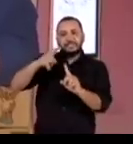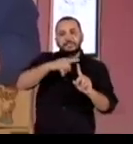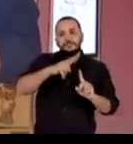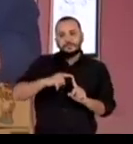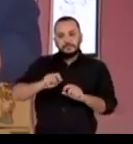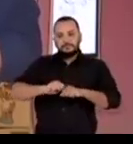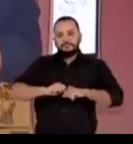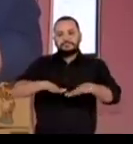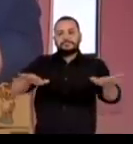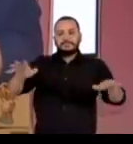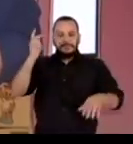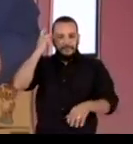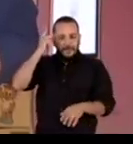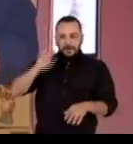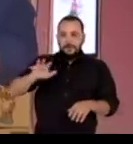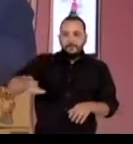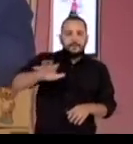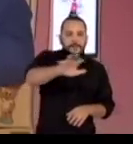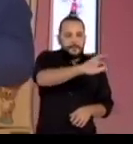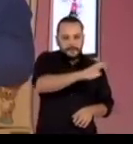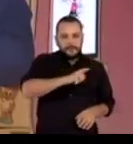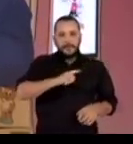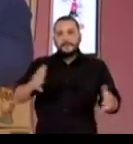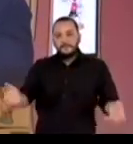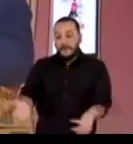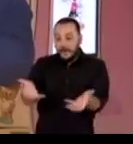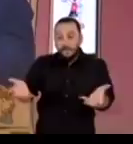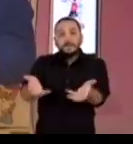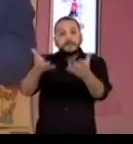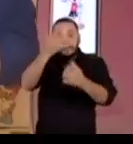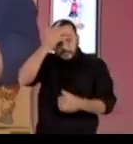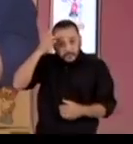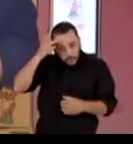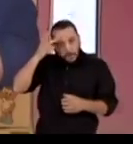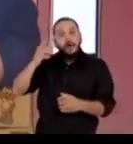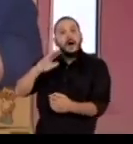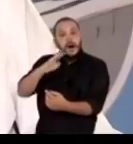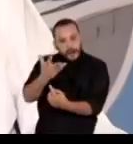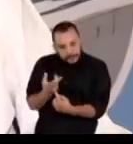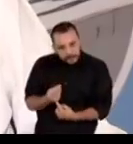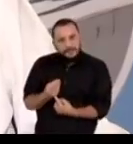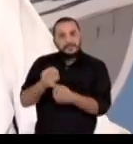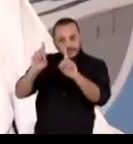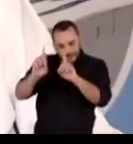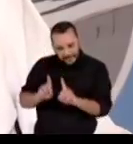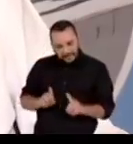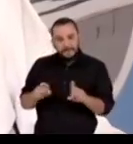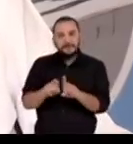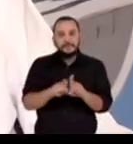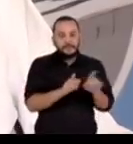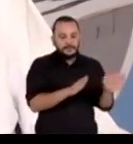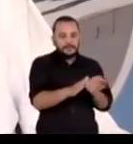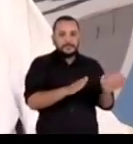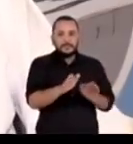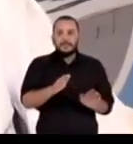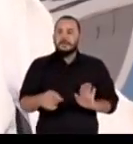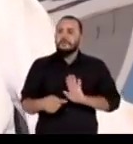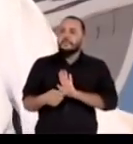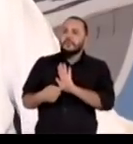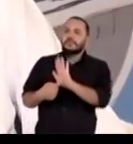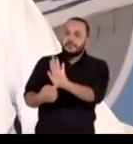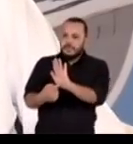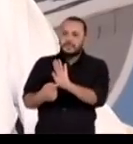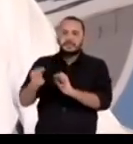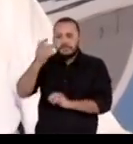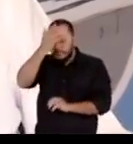São Paulo, sempre valorizando artistas com deficiência e acessibilidade. Mostrando que eles não devem nada a artistas